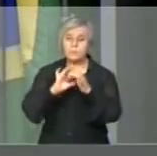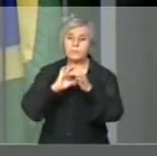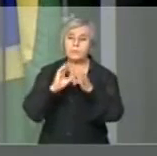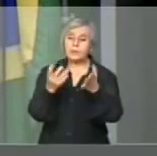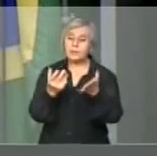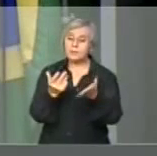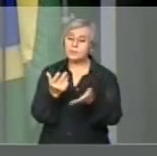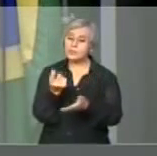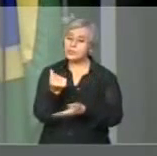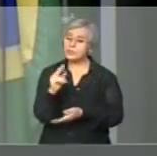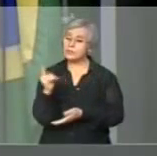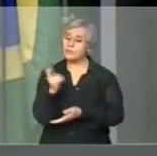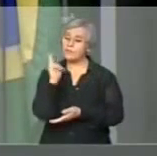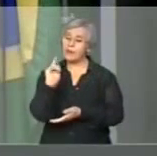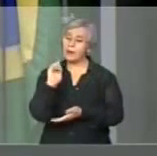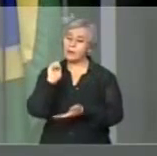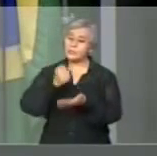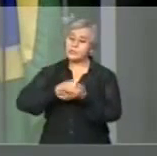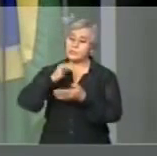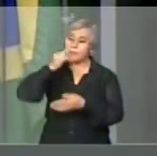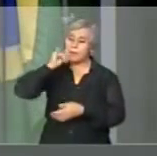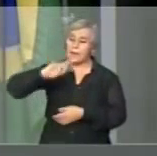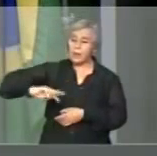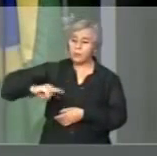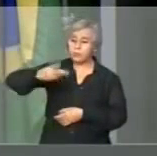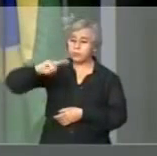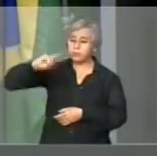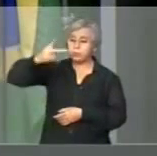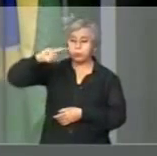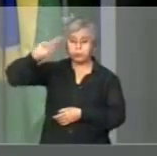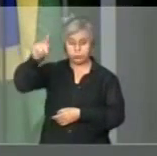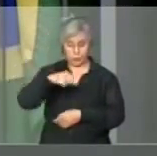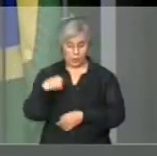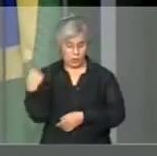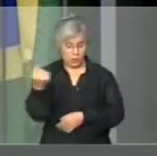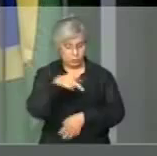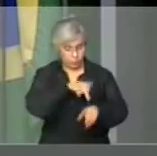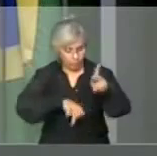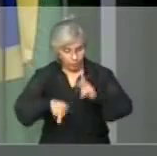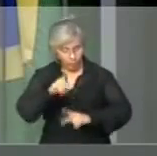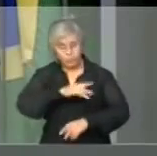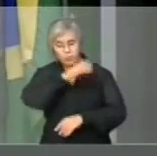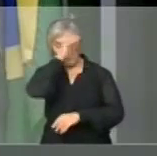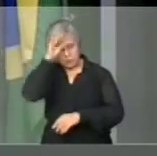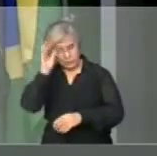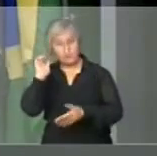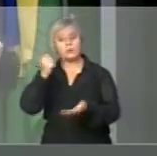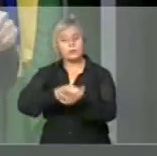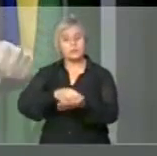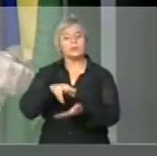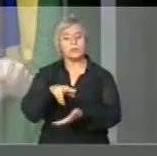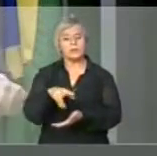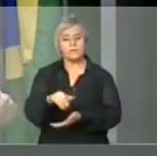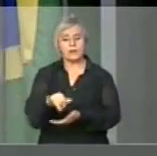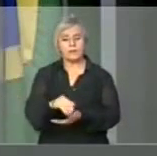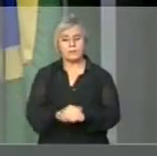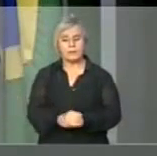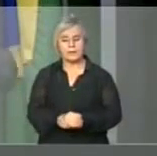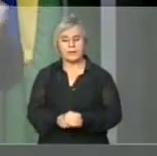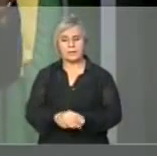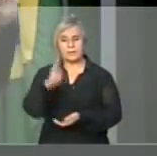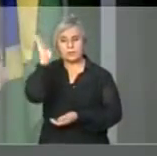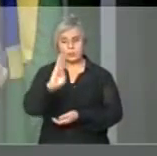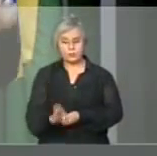aumento do valor do quilowatt, que será repassado aos consumidores. E o Brasil, que